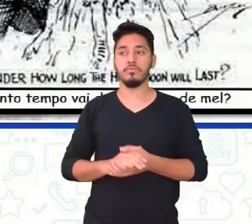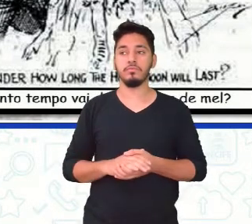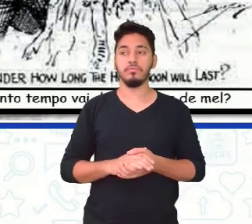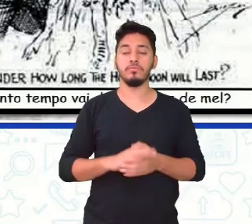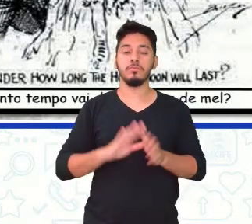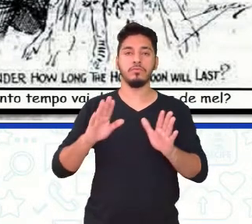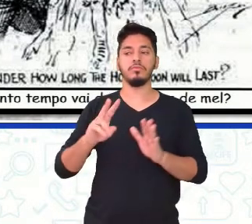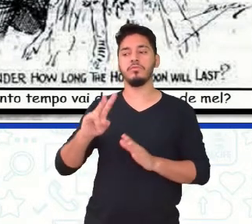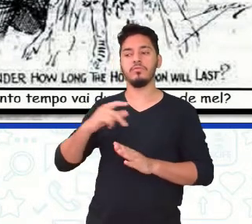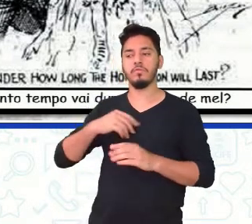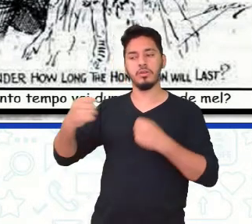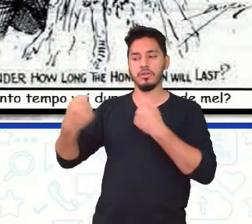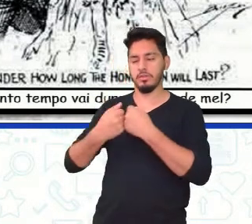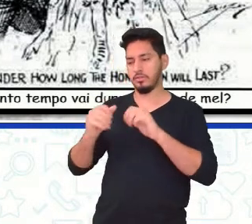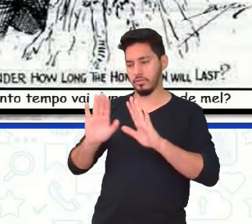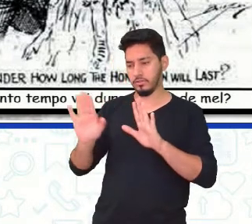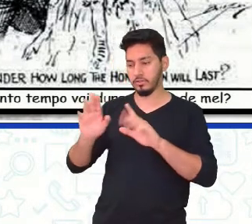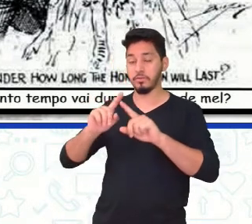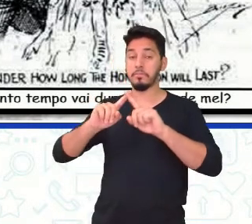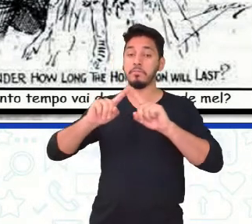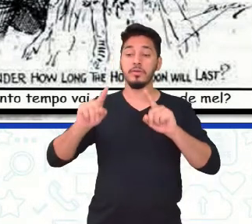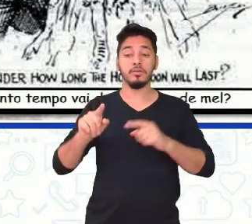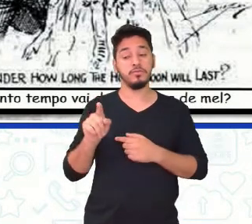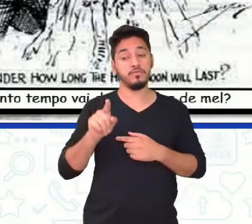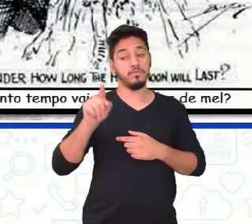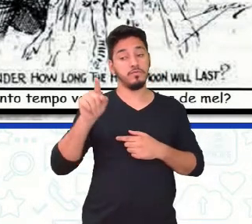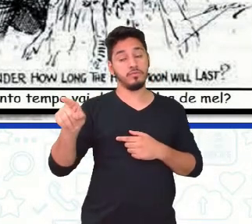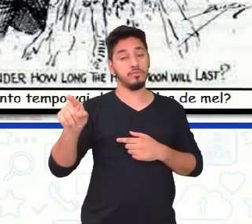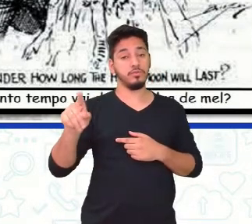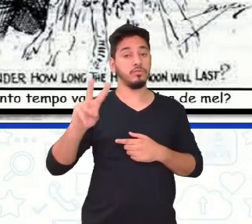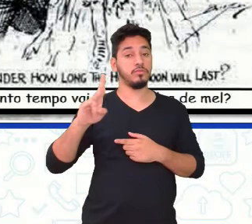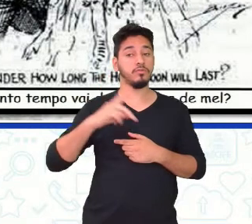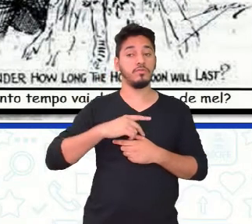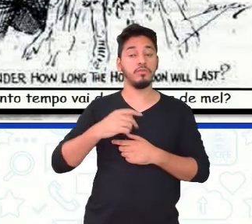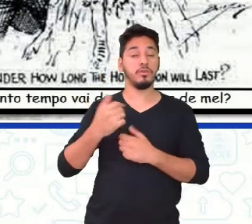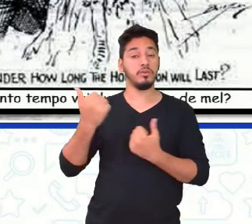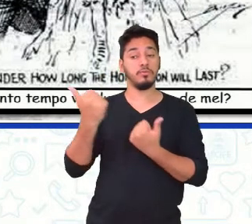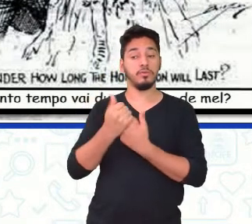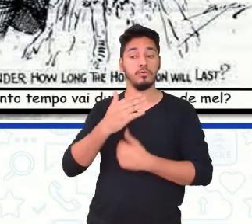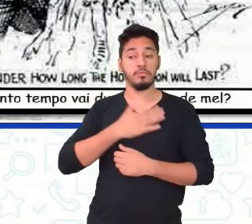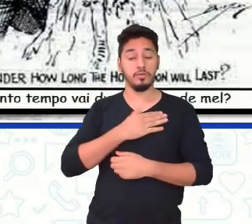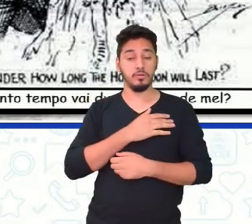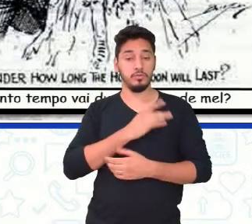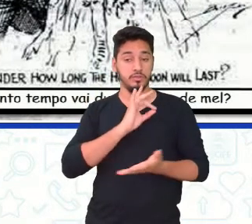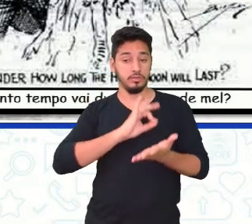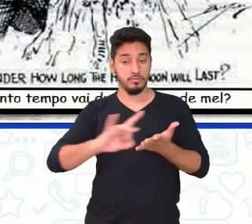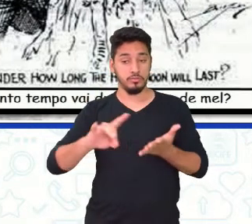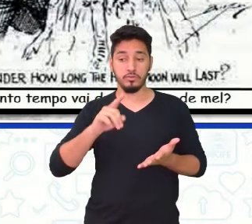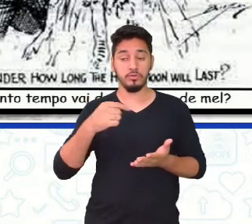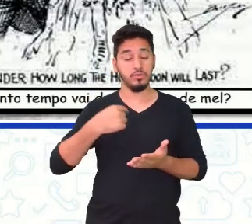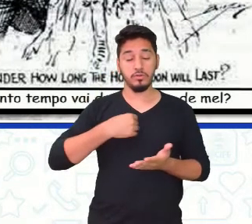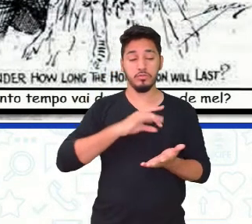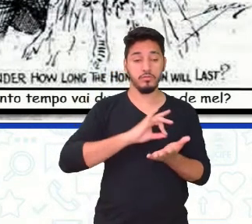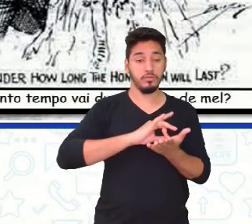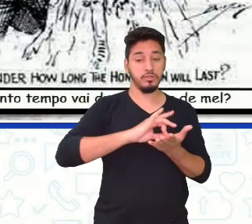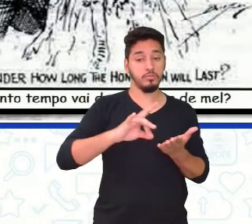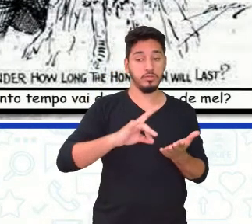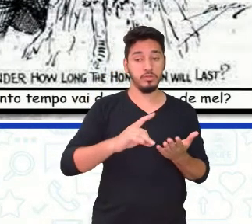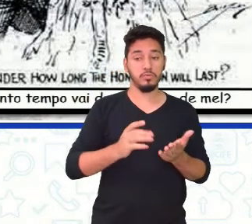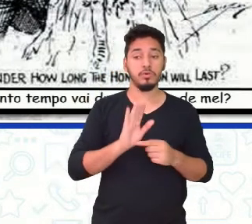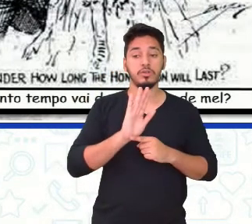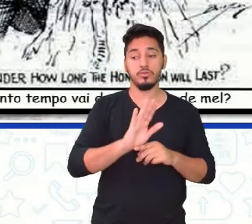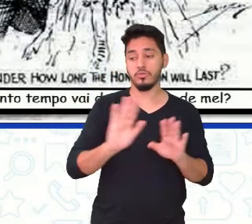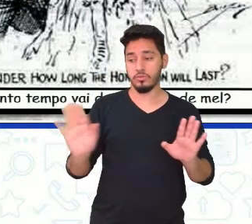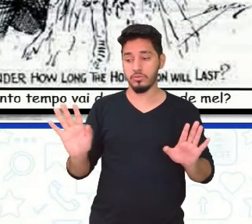gente não vai se agredir e você não vai apoiar meus inimigos, nem eu vou apoiar os seus inimigos, né?